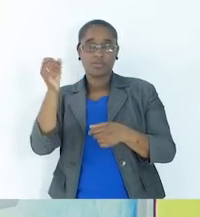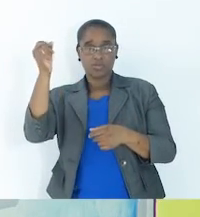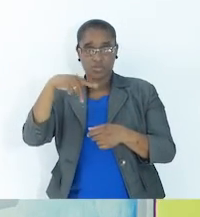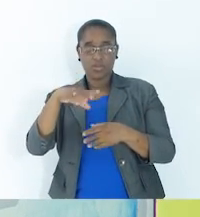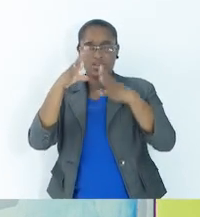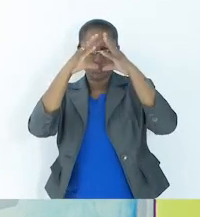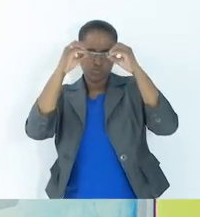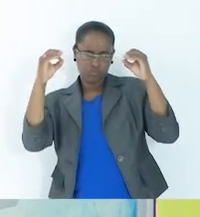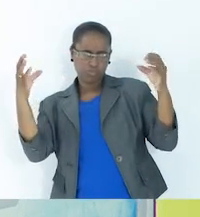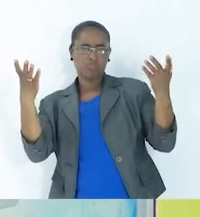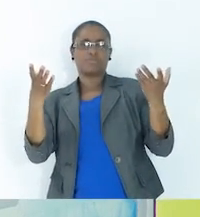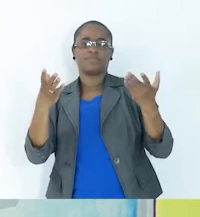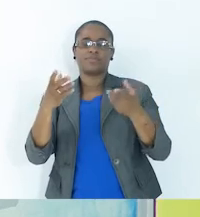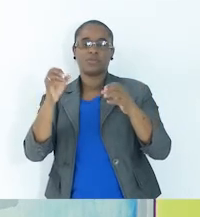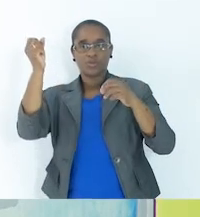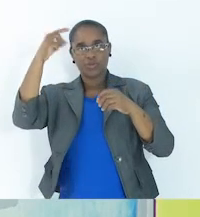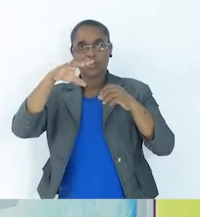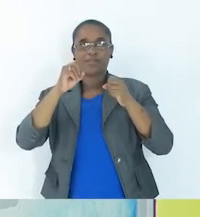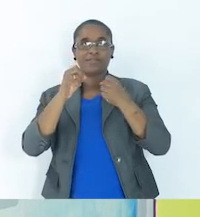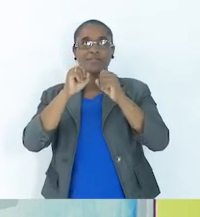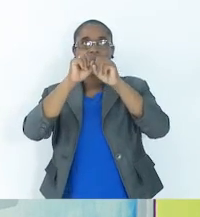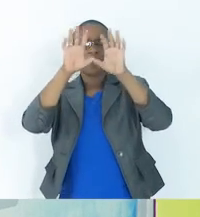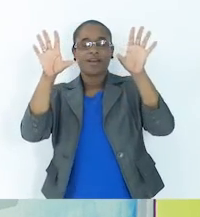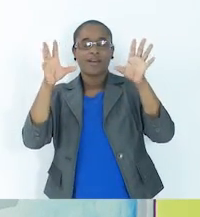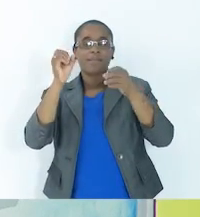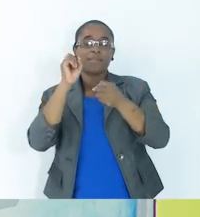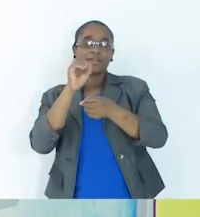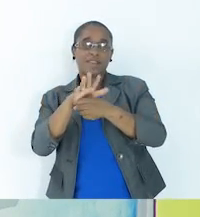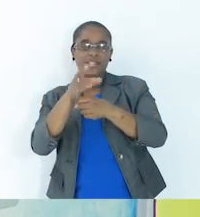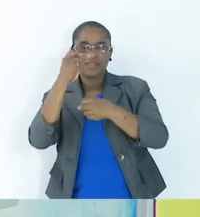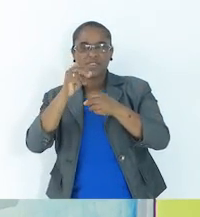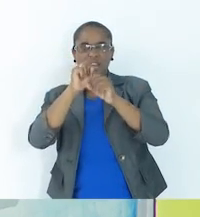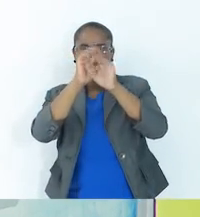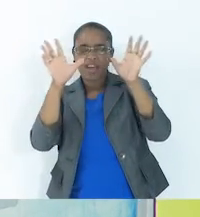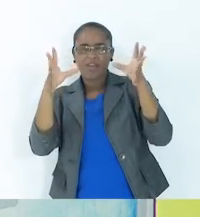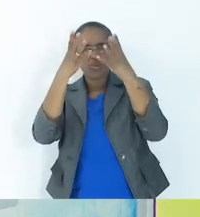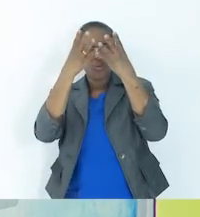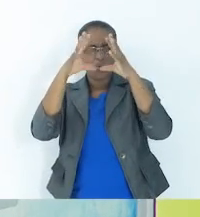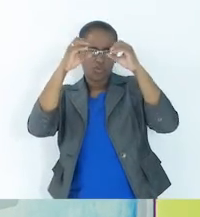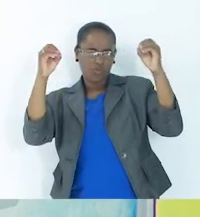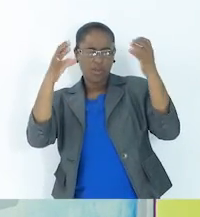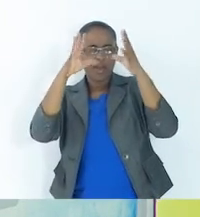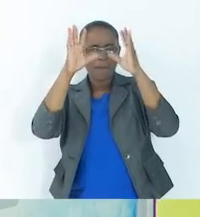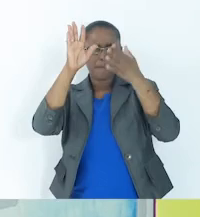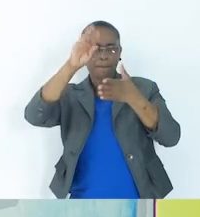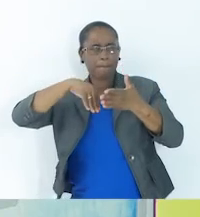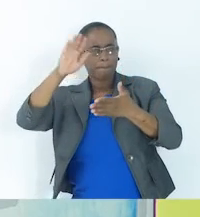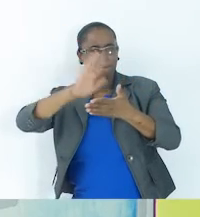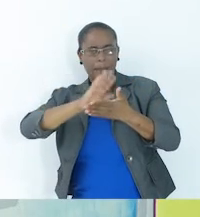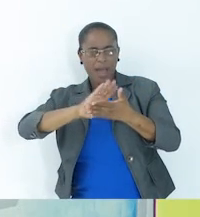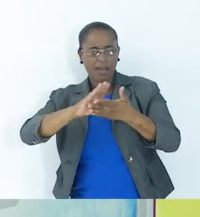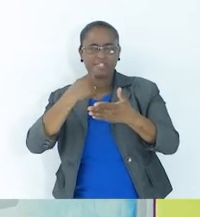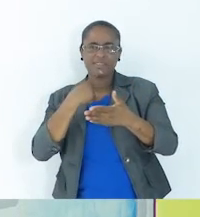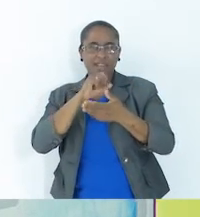o nevoeiro. O sol ilumina, a mensagem fica mais clara, mas o nevoeiro pode às vezes apagar e não entender claramente, numa